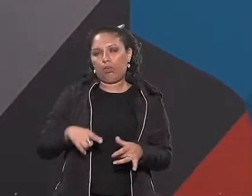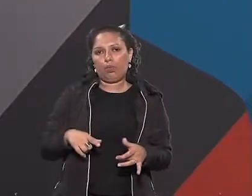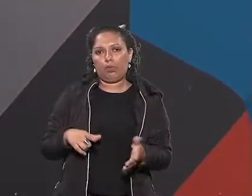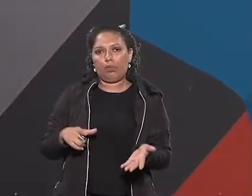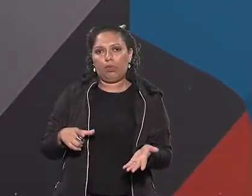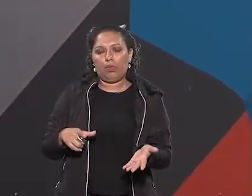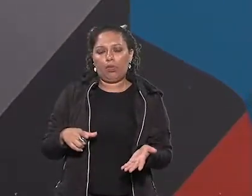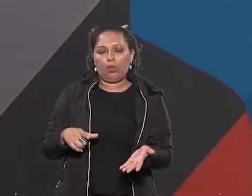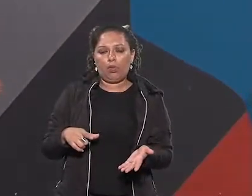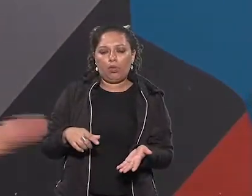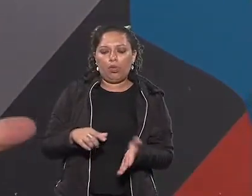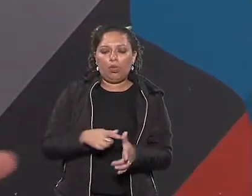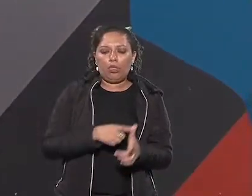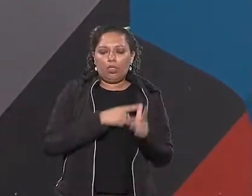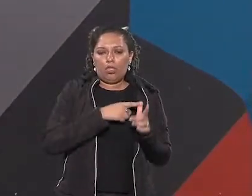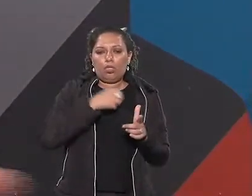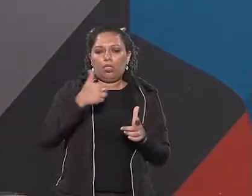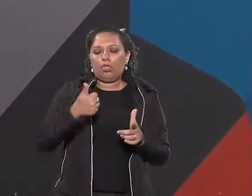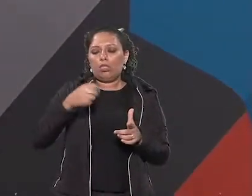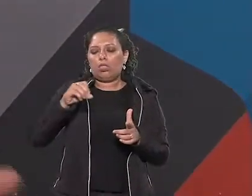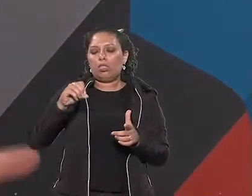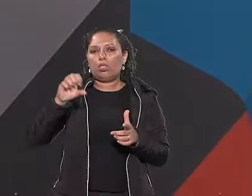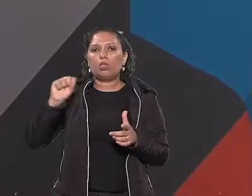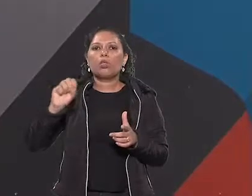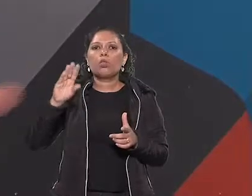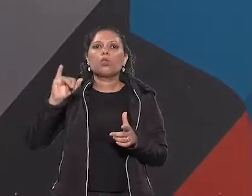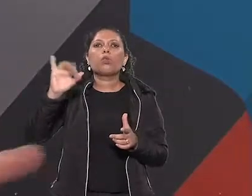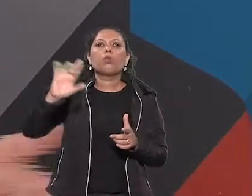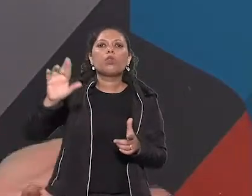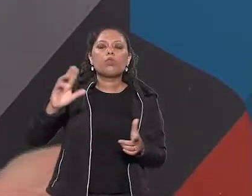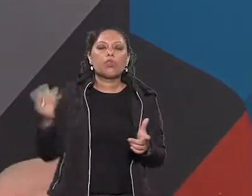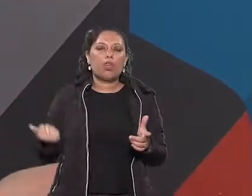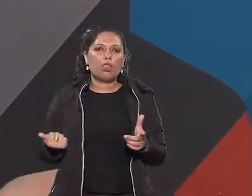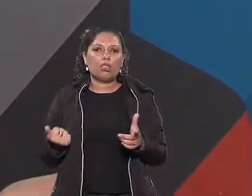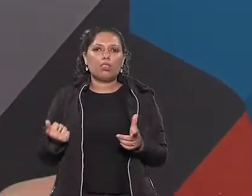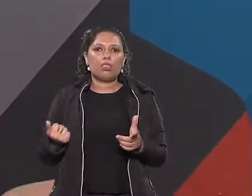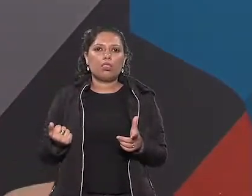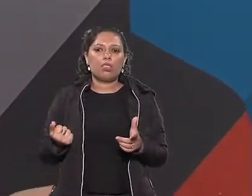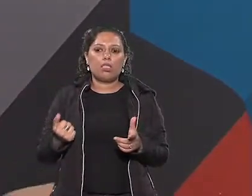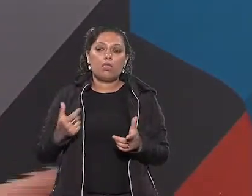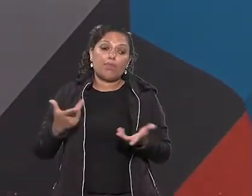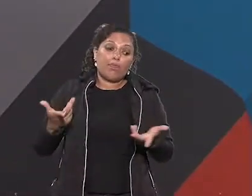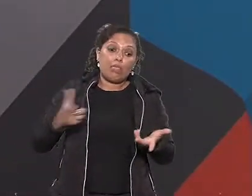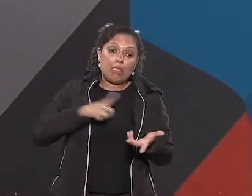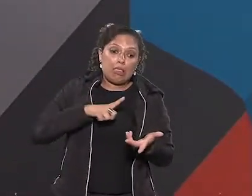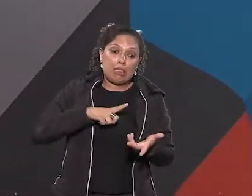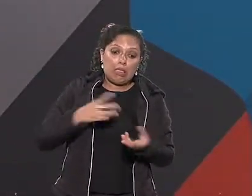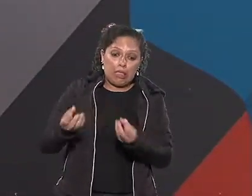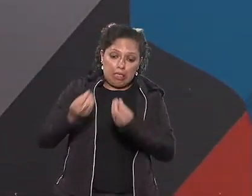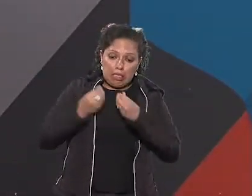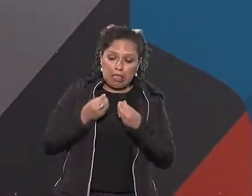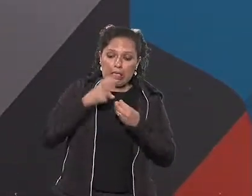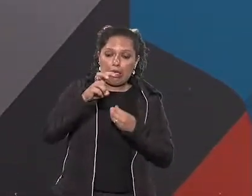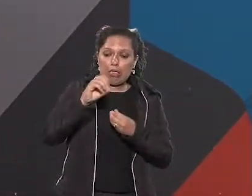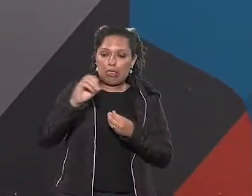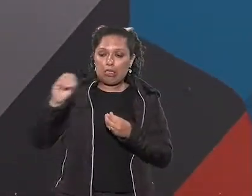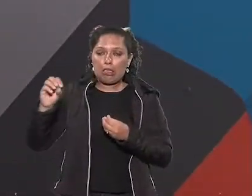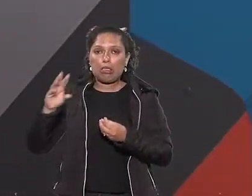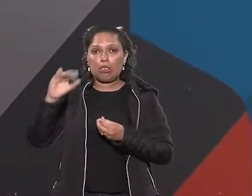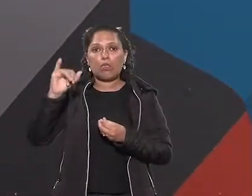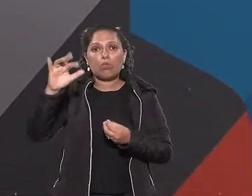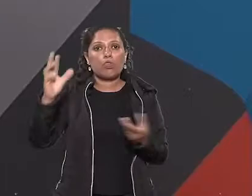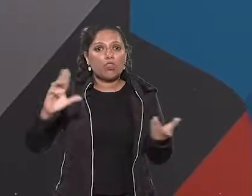de 108 bilhões e receber por ano, quando dá certo, 500 milhões? A Procuradoria não tem